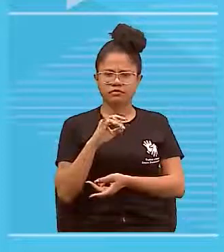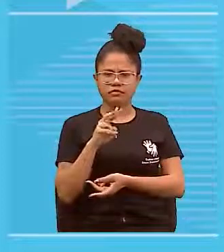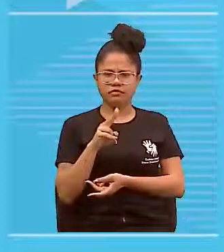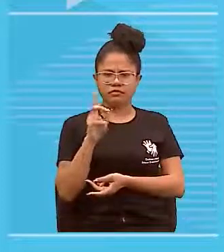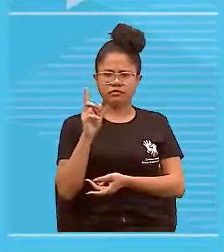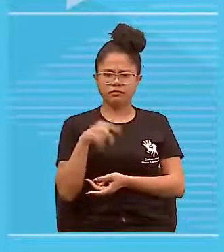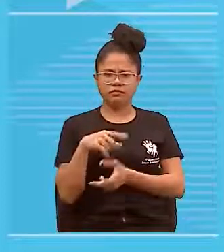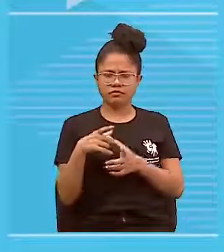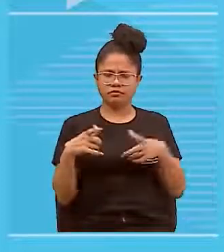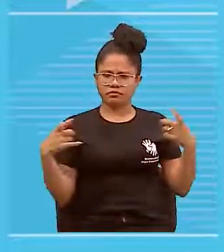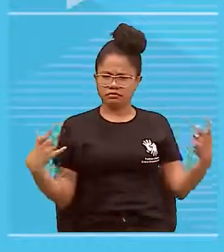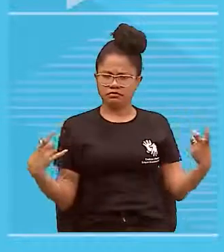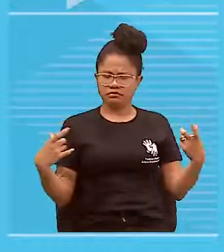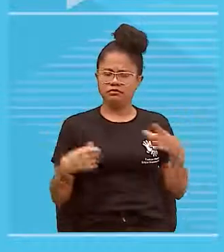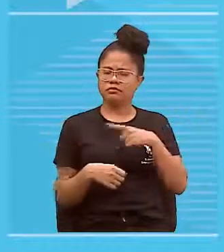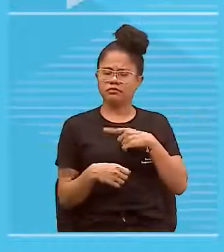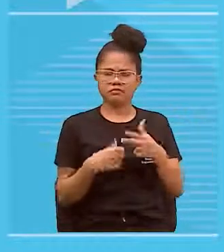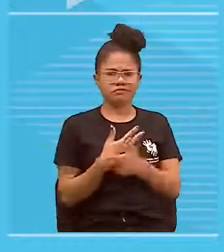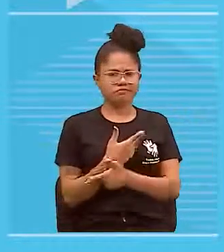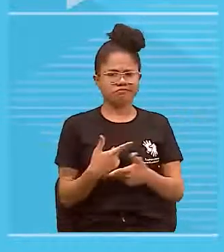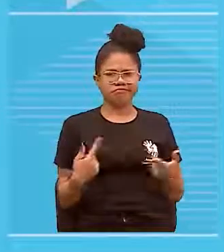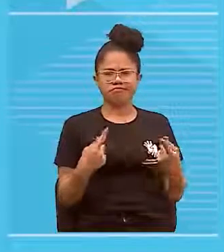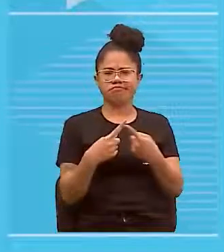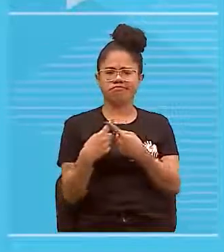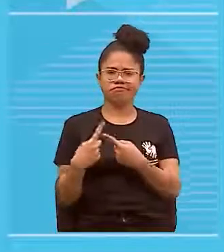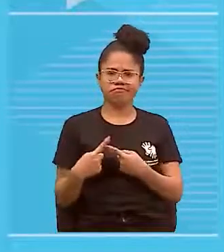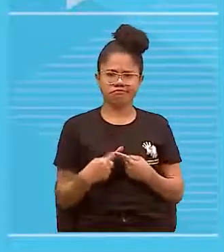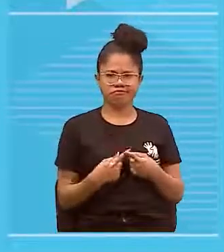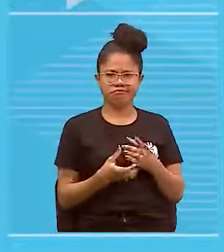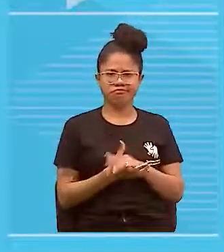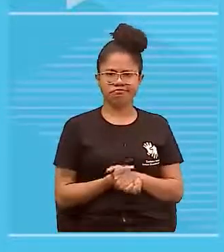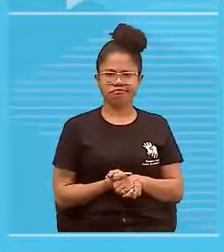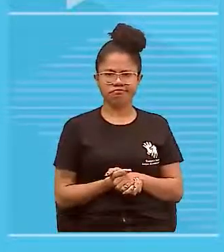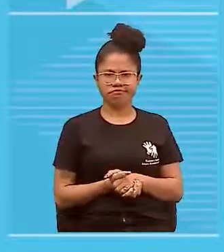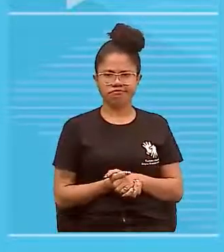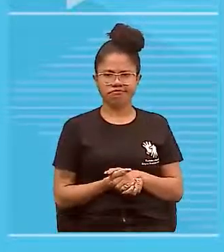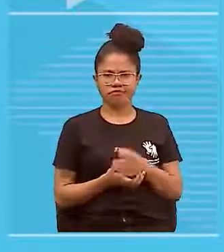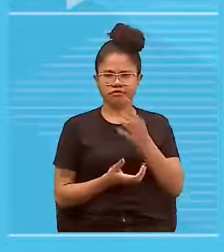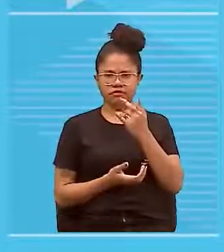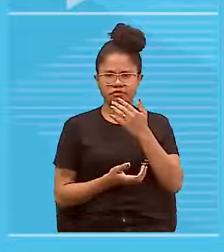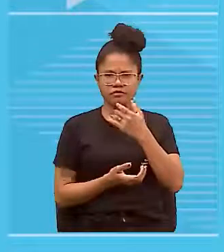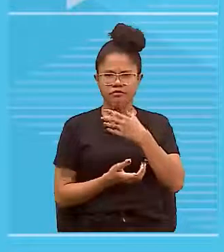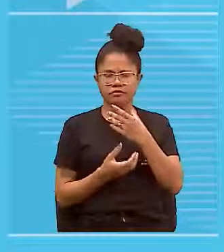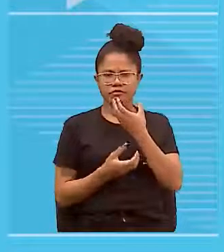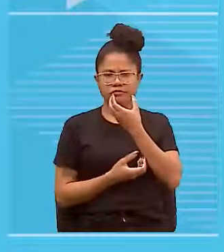O tiú grandão tem espécies de tiú que ocorre até na Amazônia. Aquele grandão que come ovo.